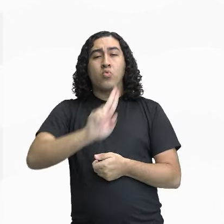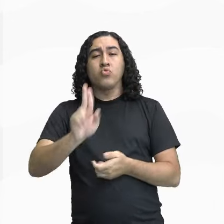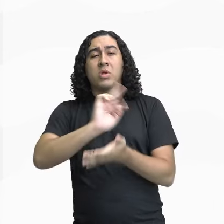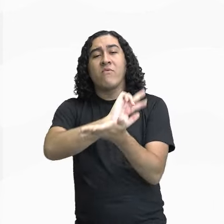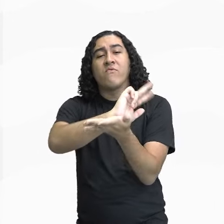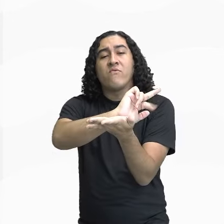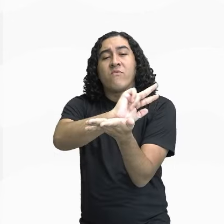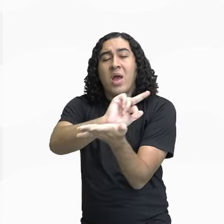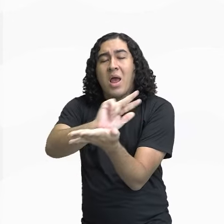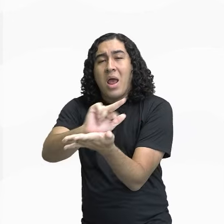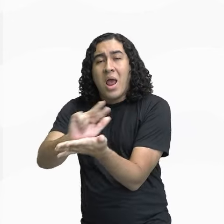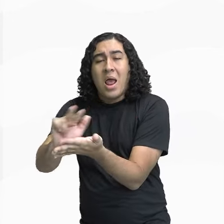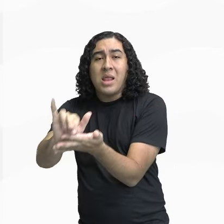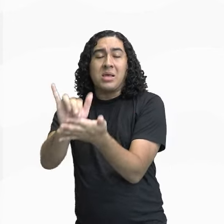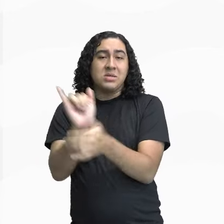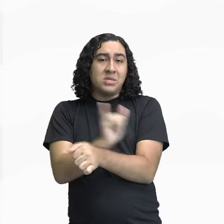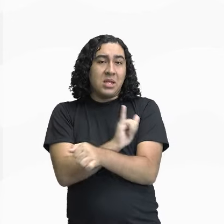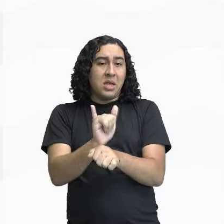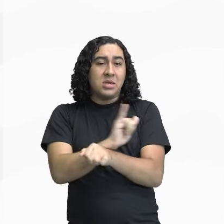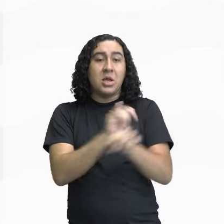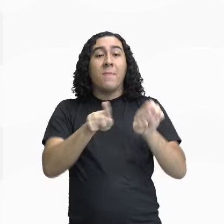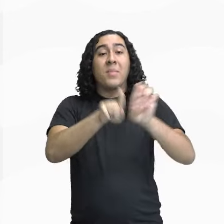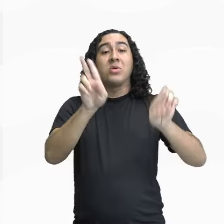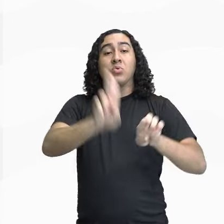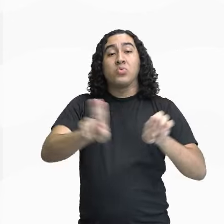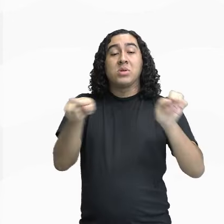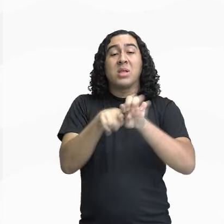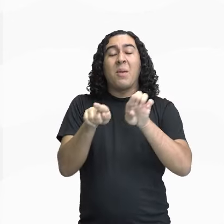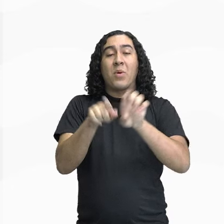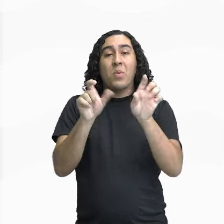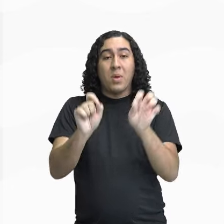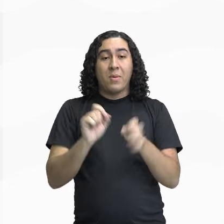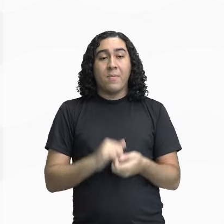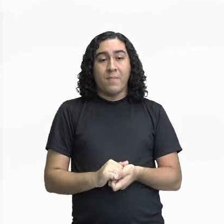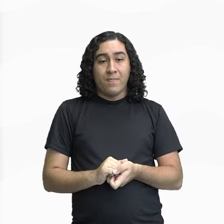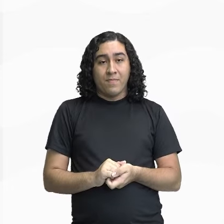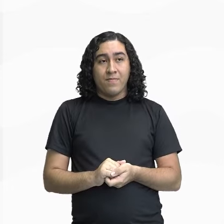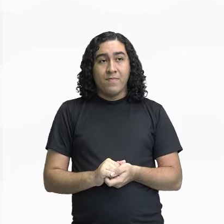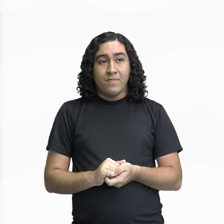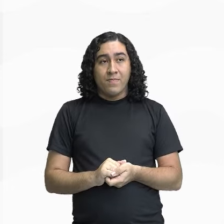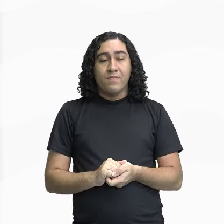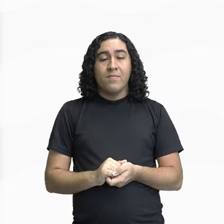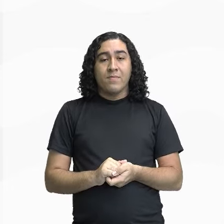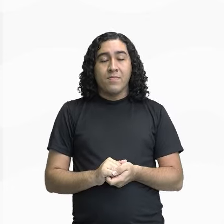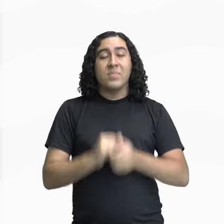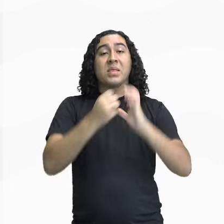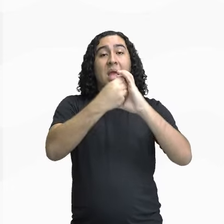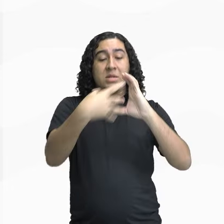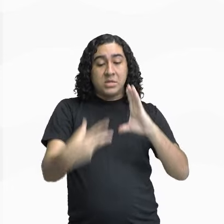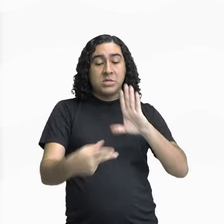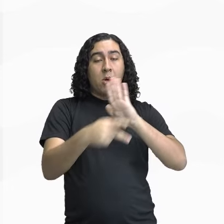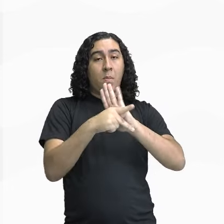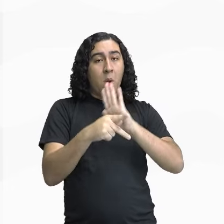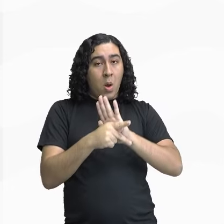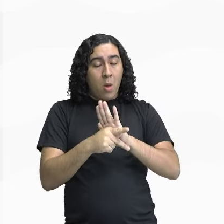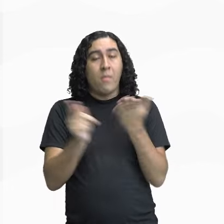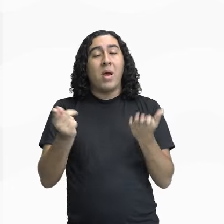várias técnicas, mas também eles utilizam as técnicas de propriedades medicinais